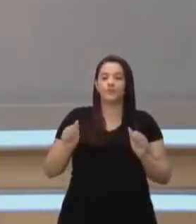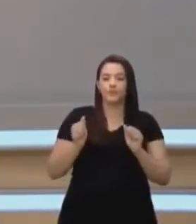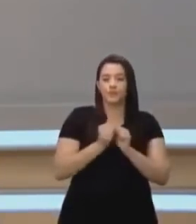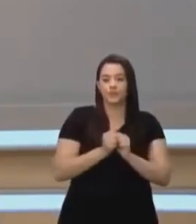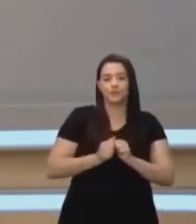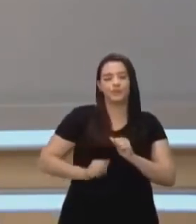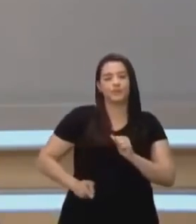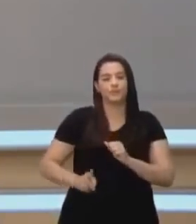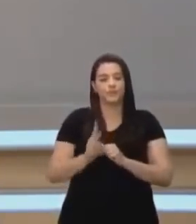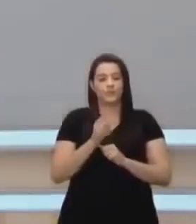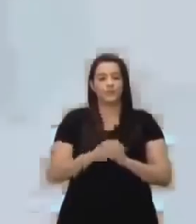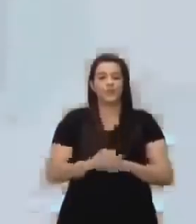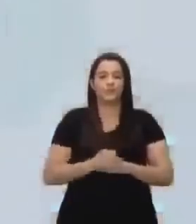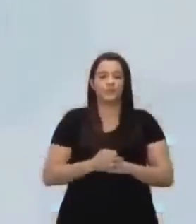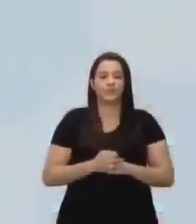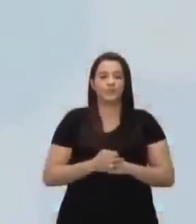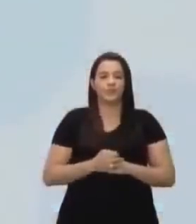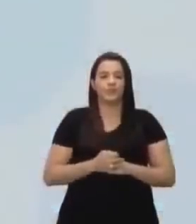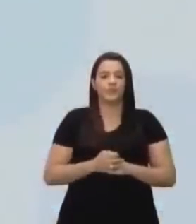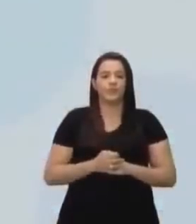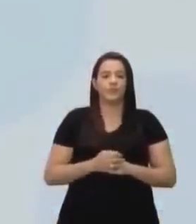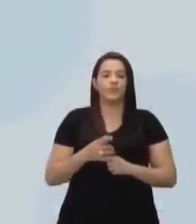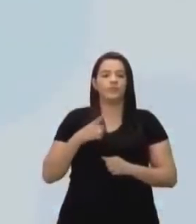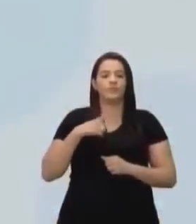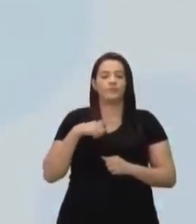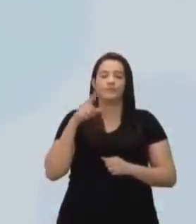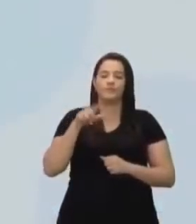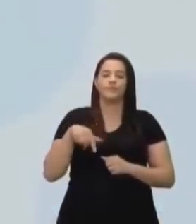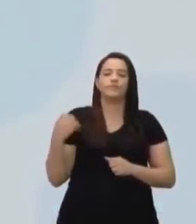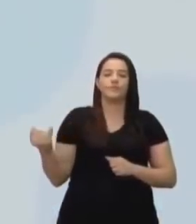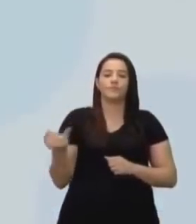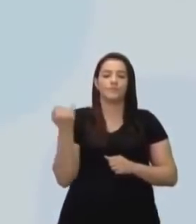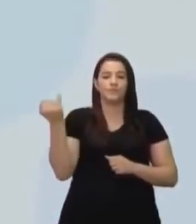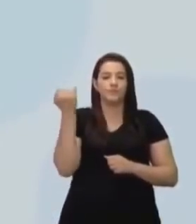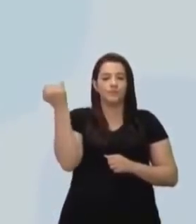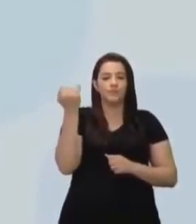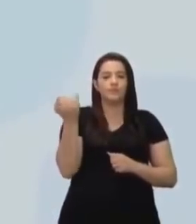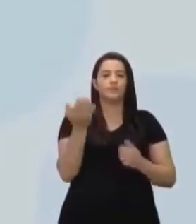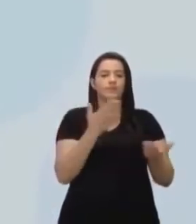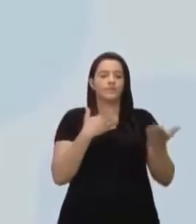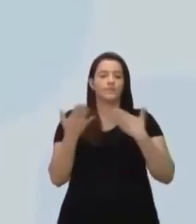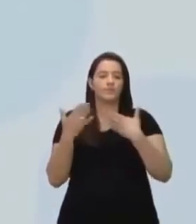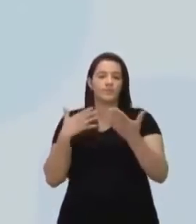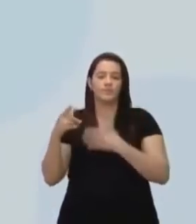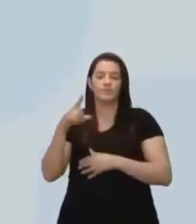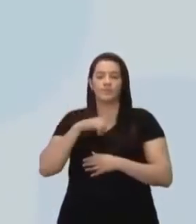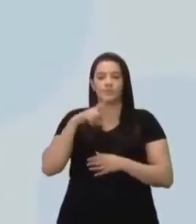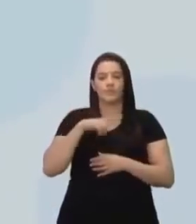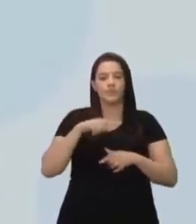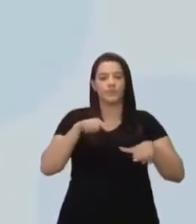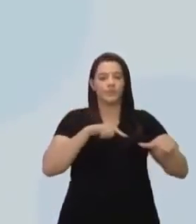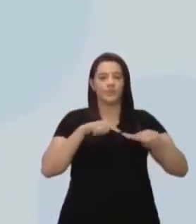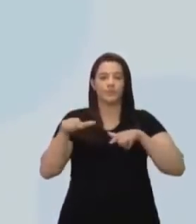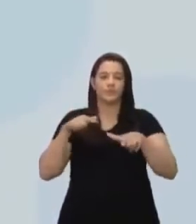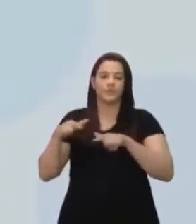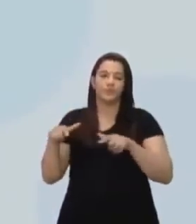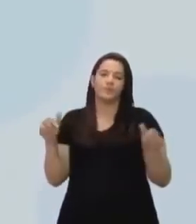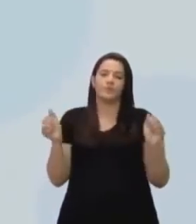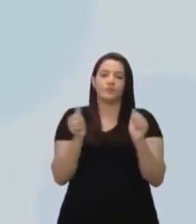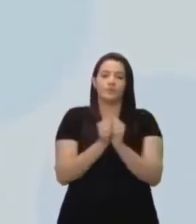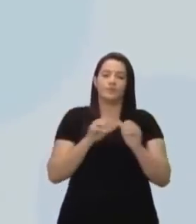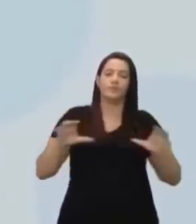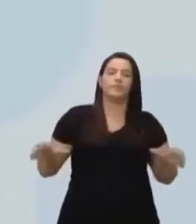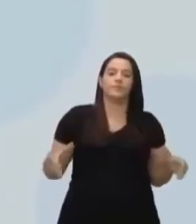vamos juntos e juntas, né? Que é muito importante que a gente tenha um trabalho em rede, um